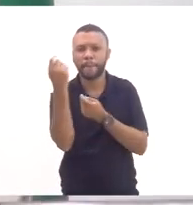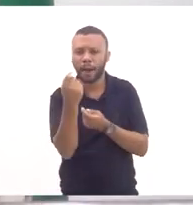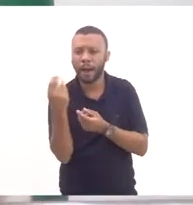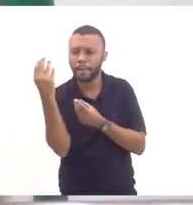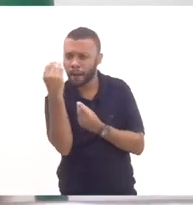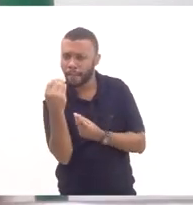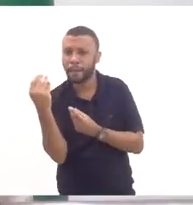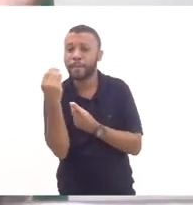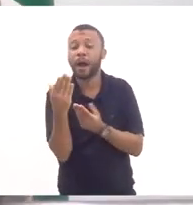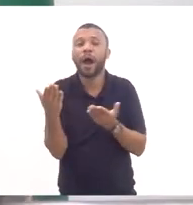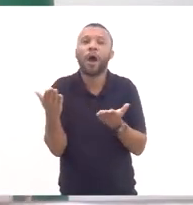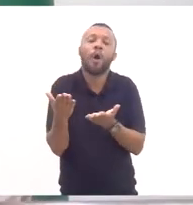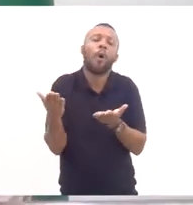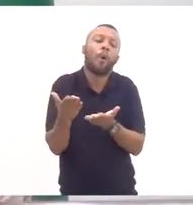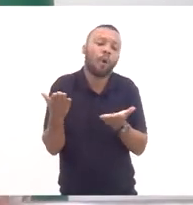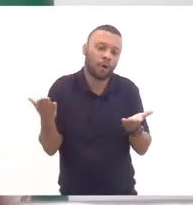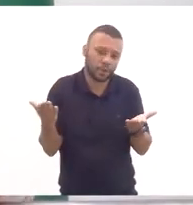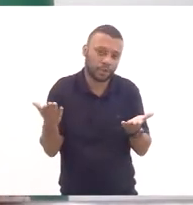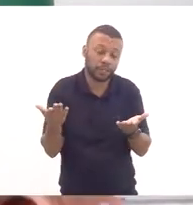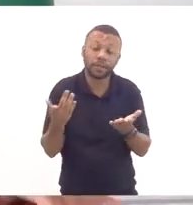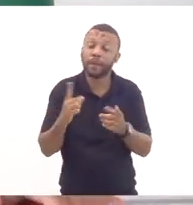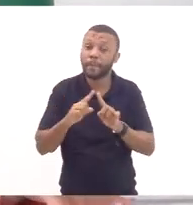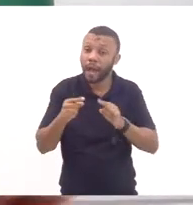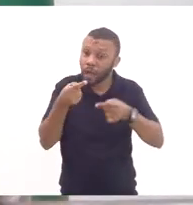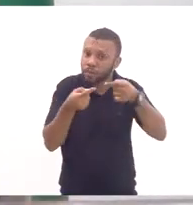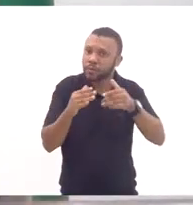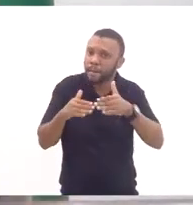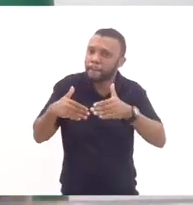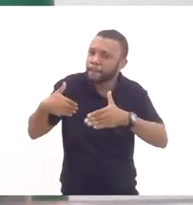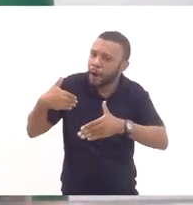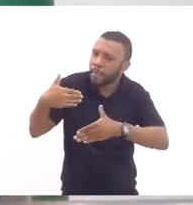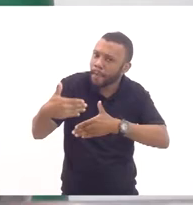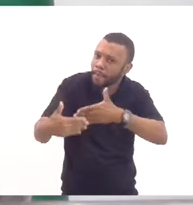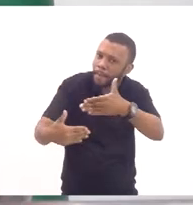e que está avançando. Calma, gente, vamos lá.